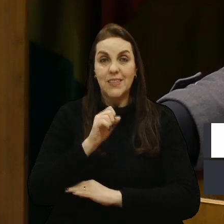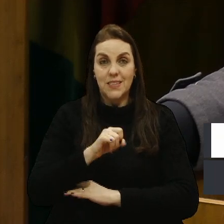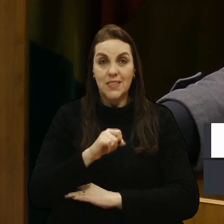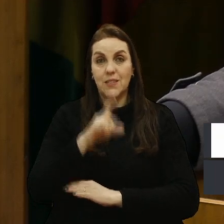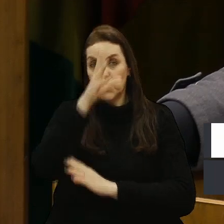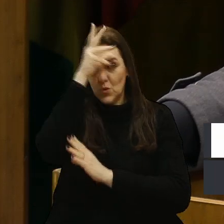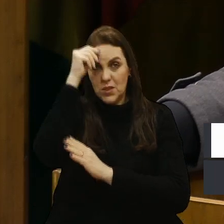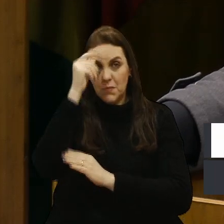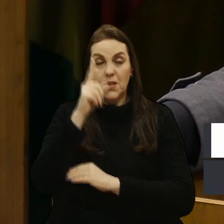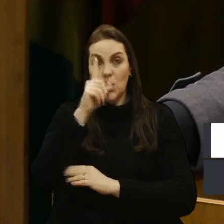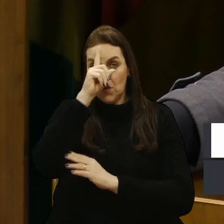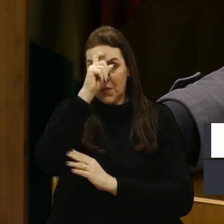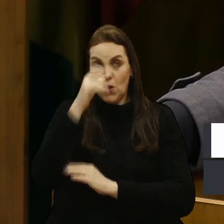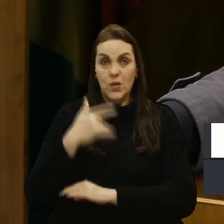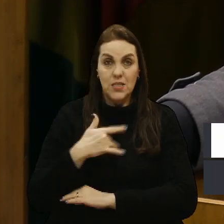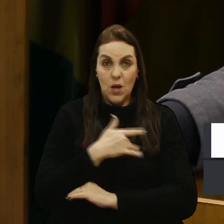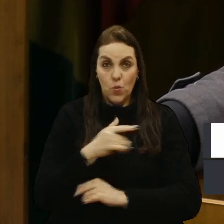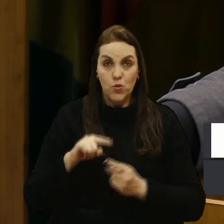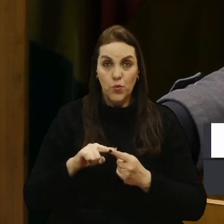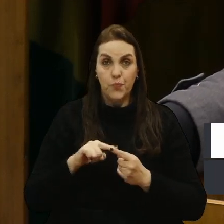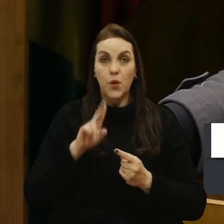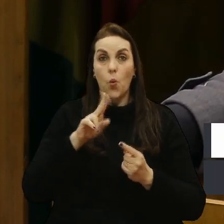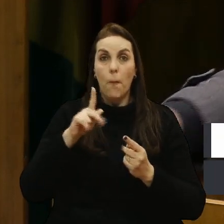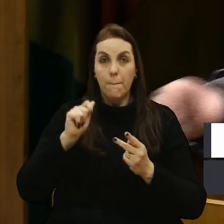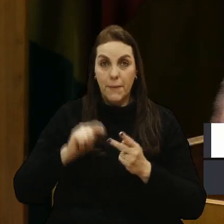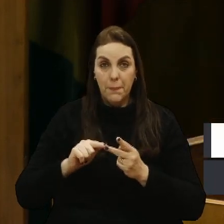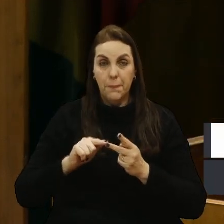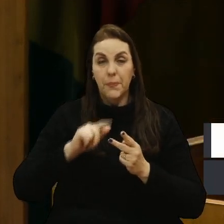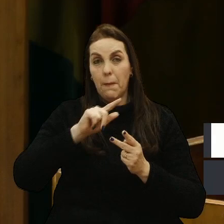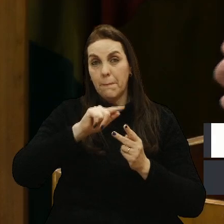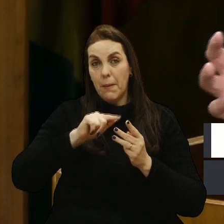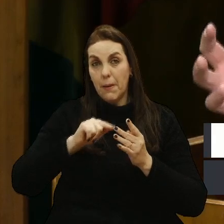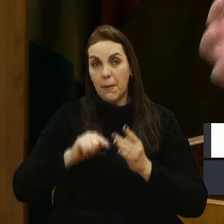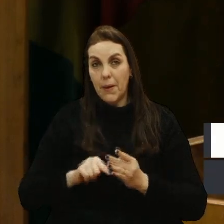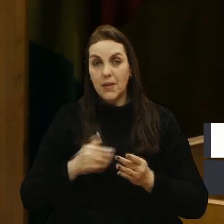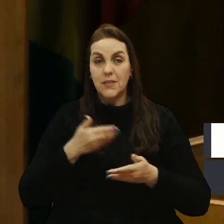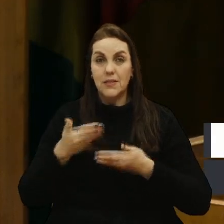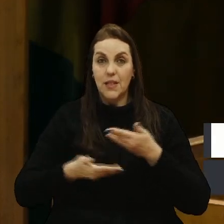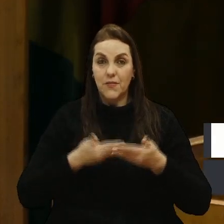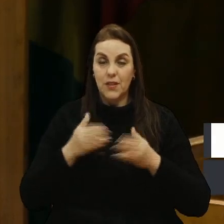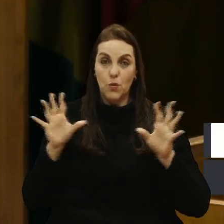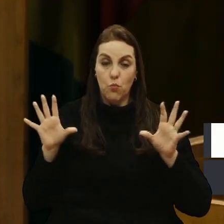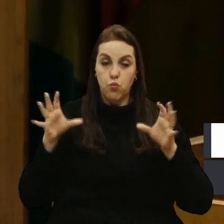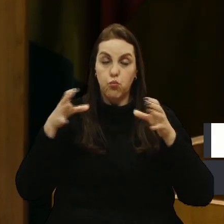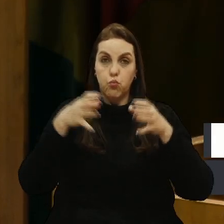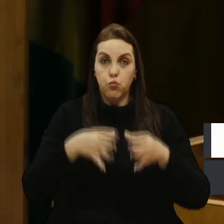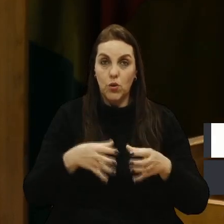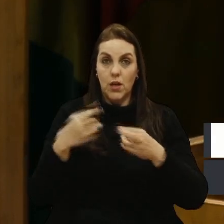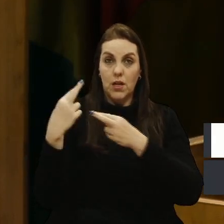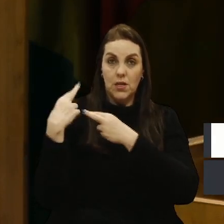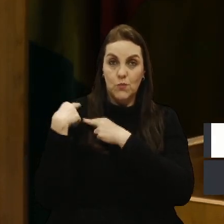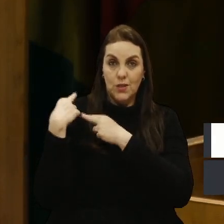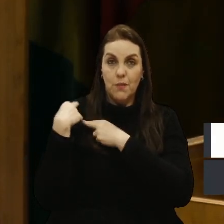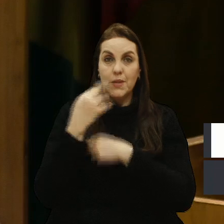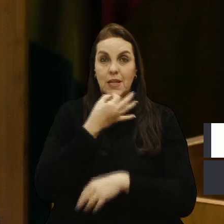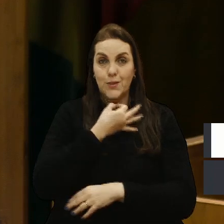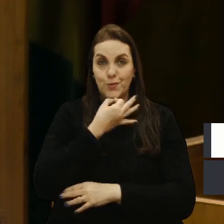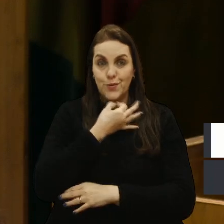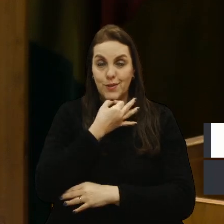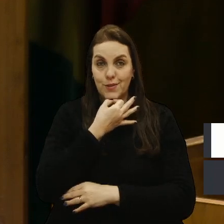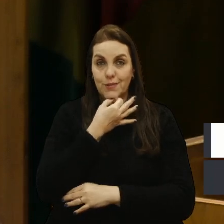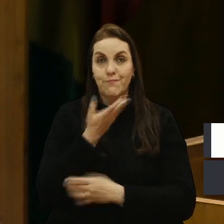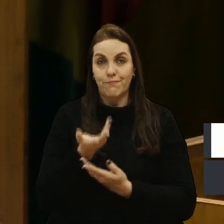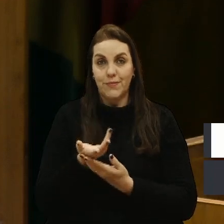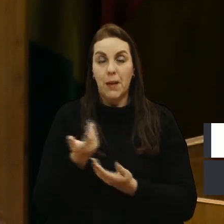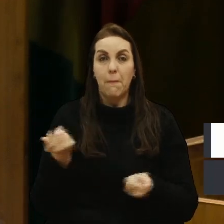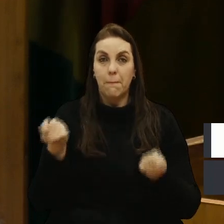Hospital Saúde, municipalização de UPAs, e uma série de outros serviços, trazermos para Caxias do Sul essa responsabilidade, contrapartidas, por